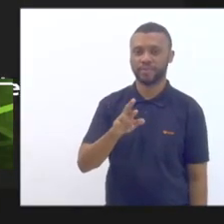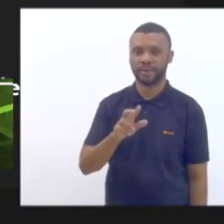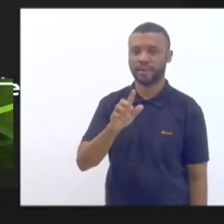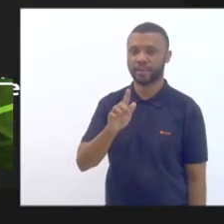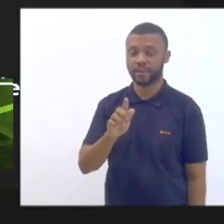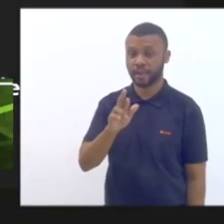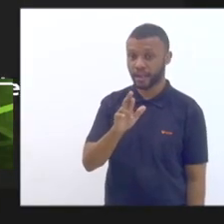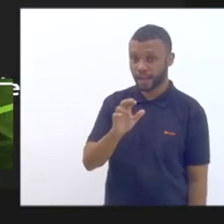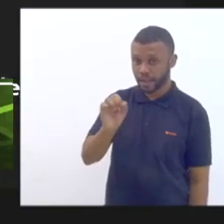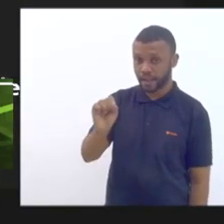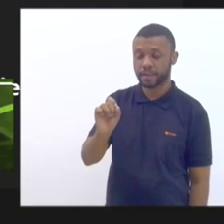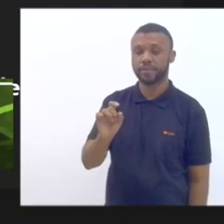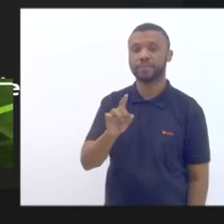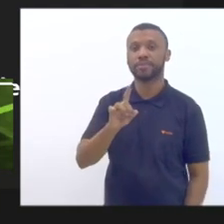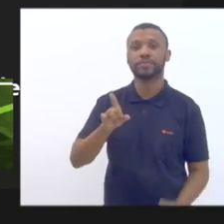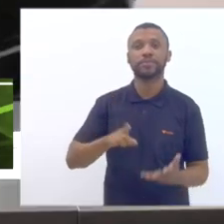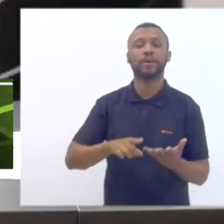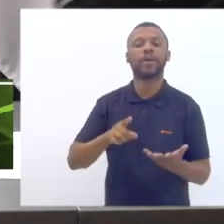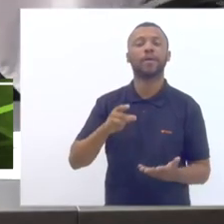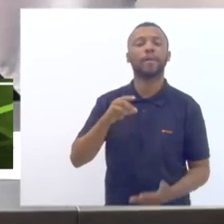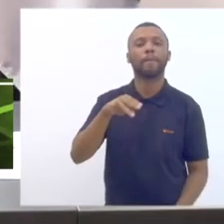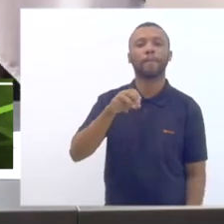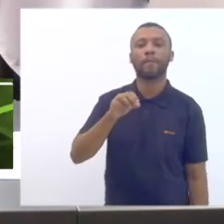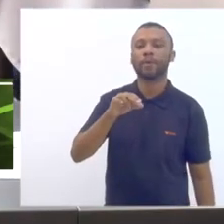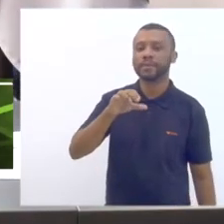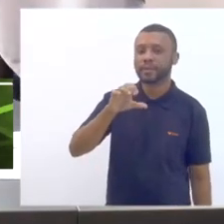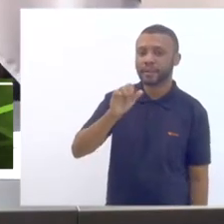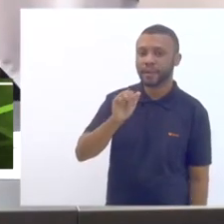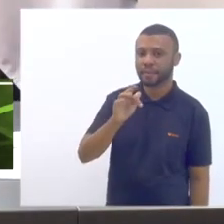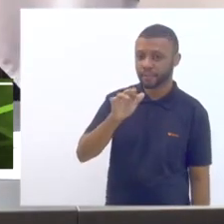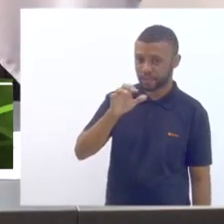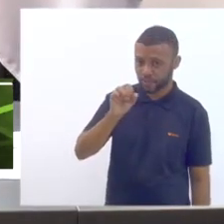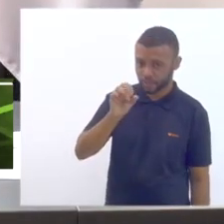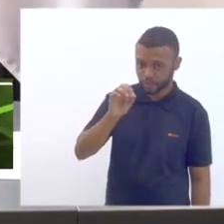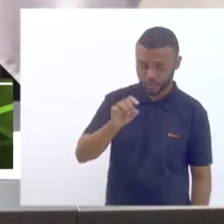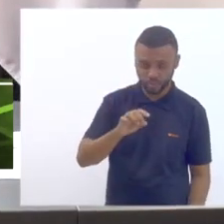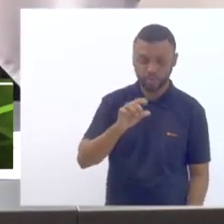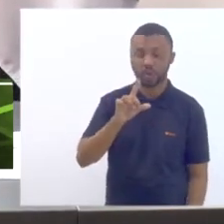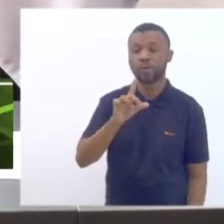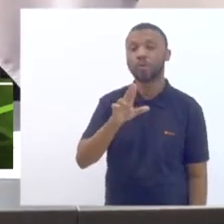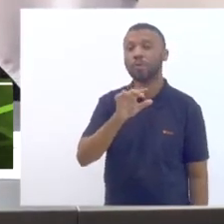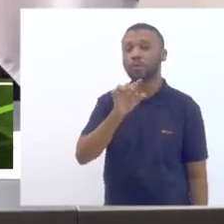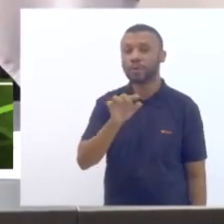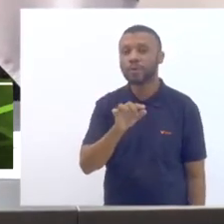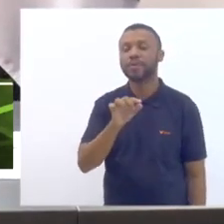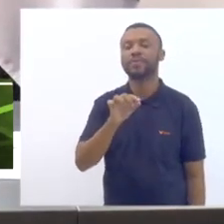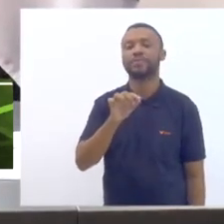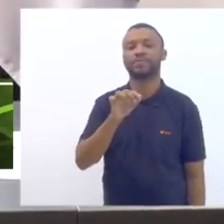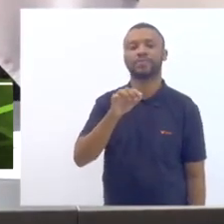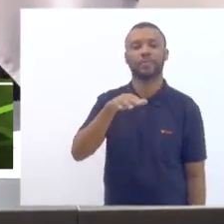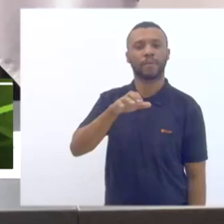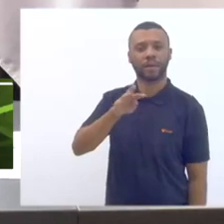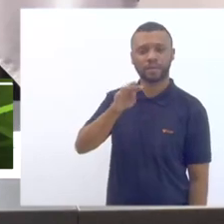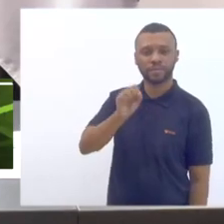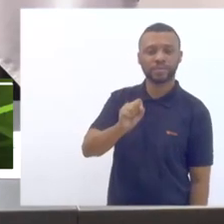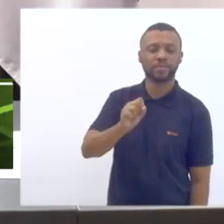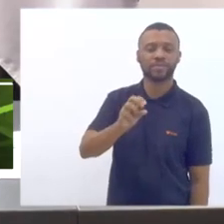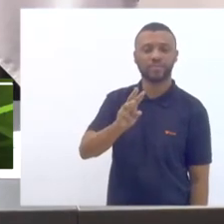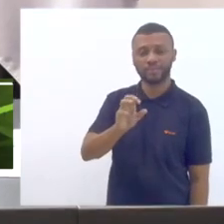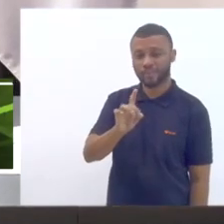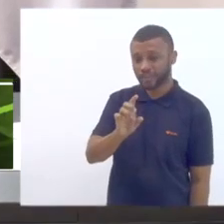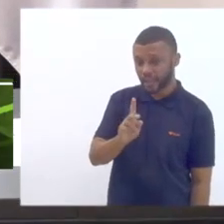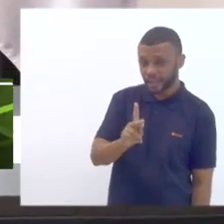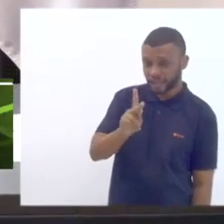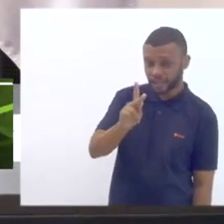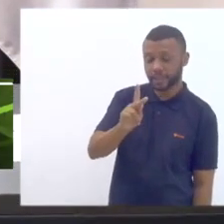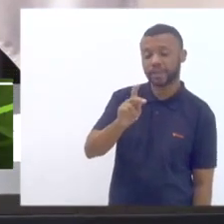e Mônica Francisco, Luiz Martins, Valdeque Carneiro, já presente, Anderson Moraes,